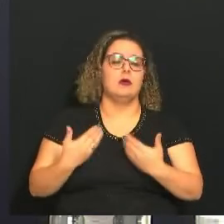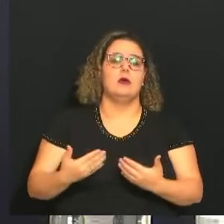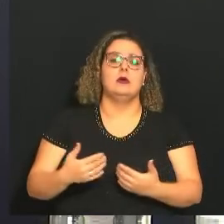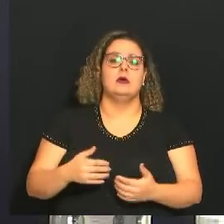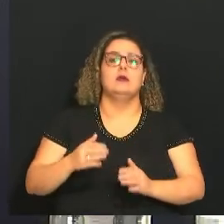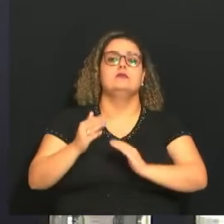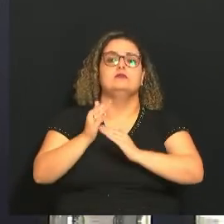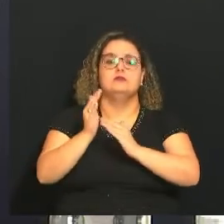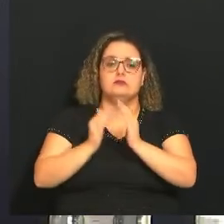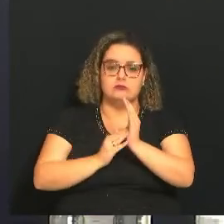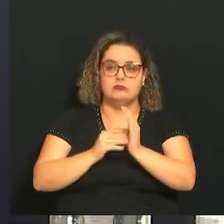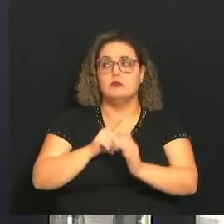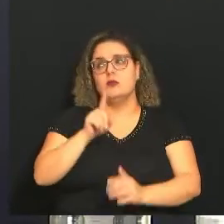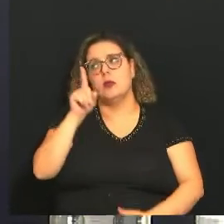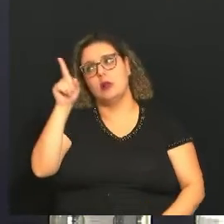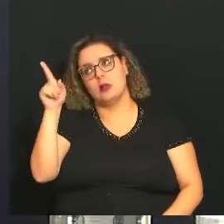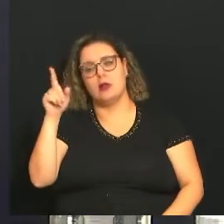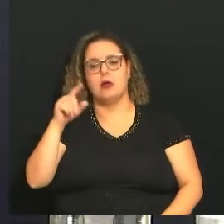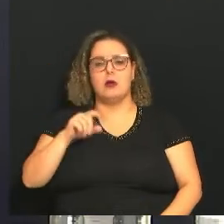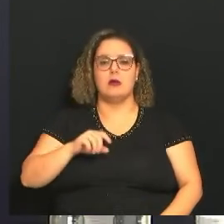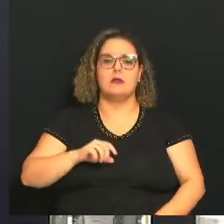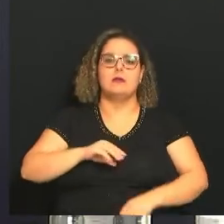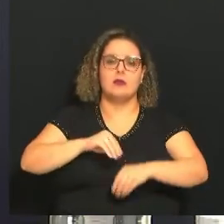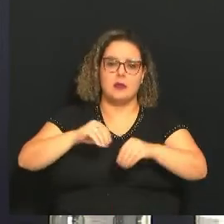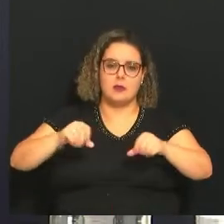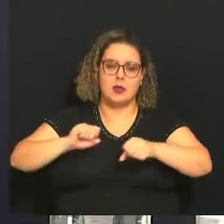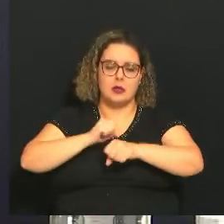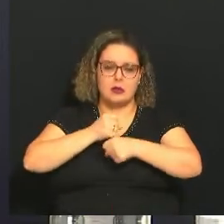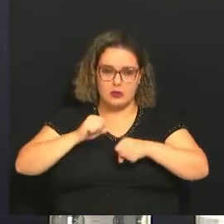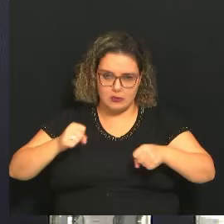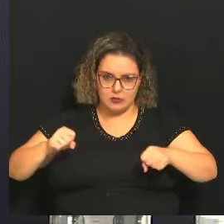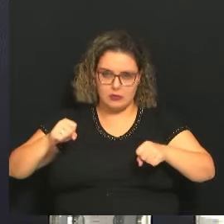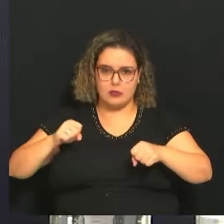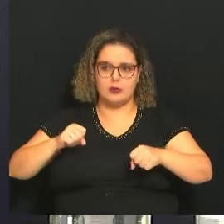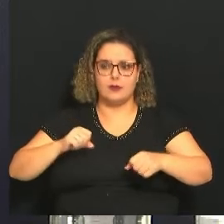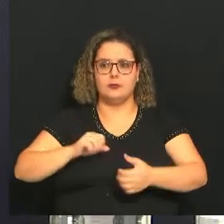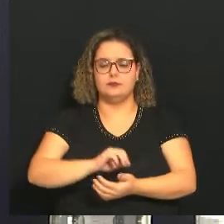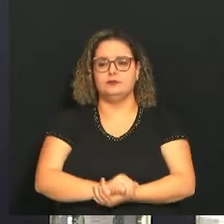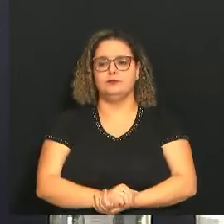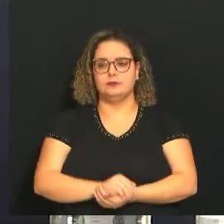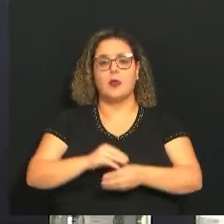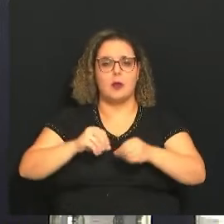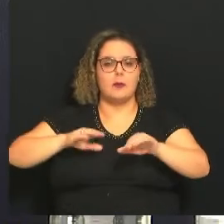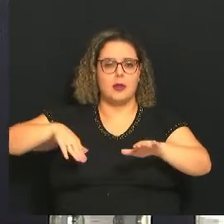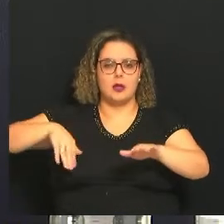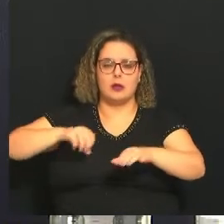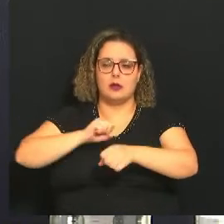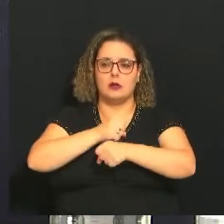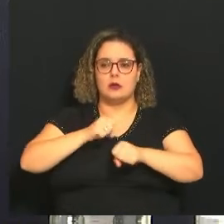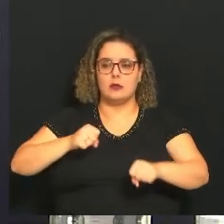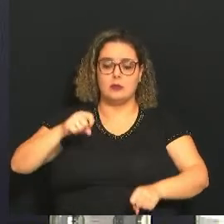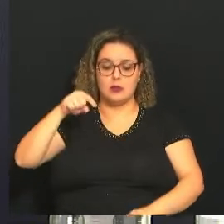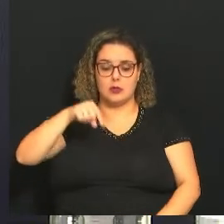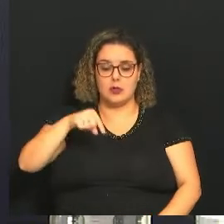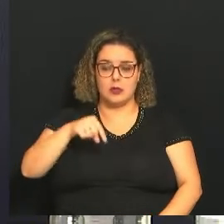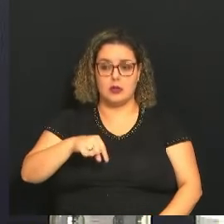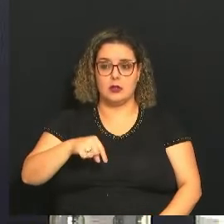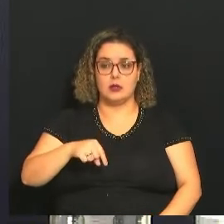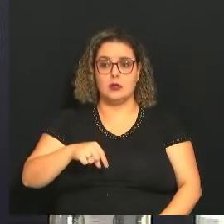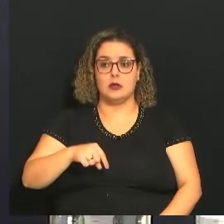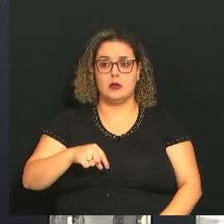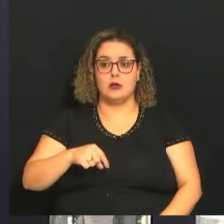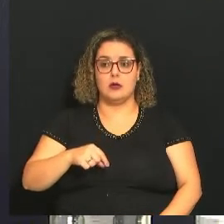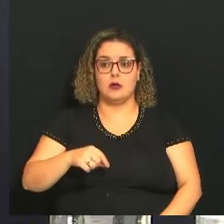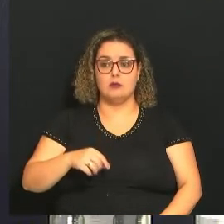e foi ser professor lá na Praia Grande, foi ser professor lá, porque aqui o cargo de adjunto, ele